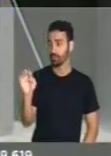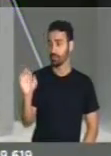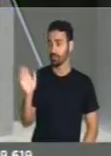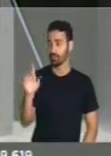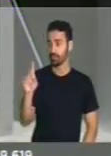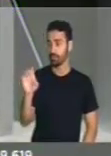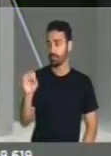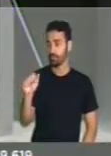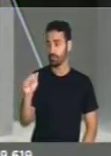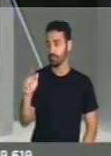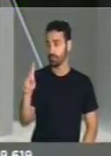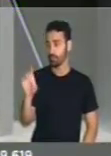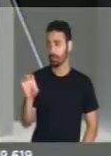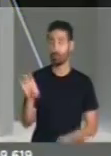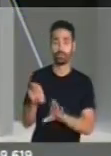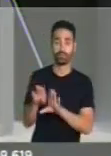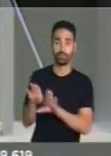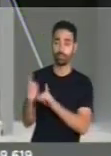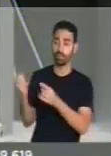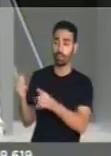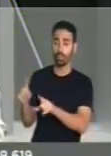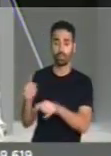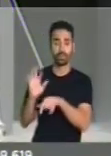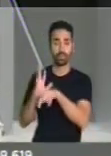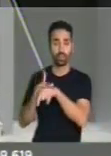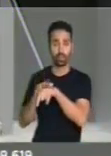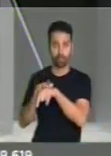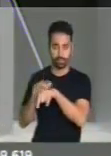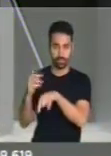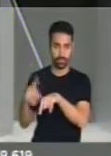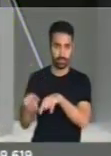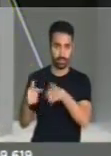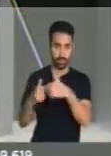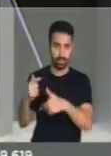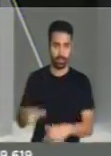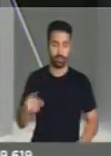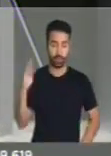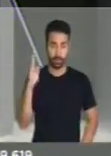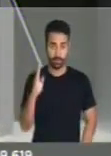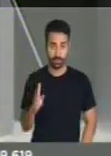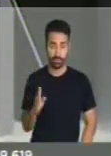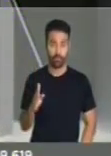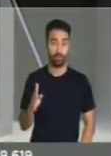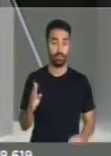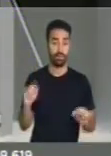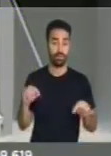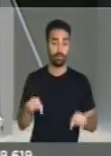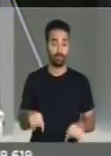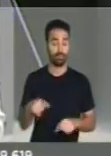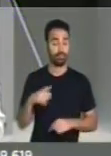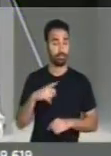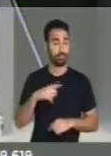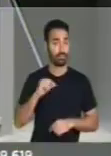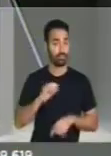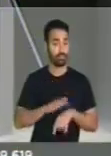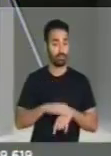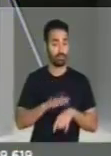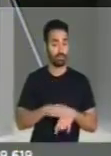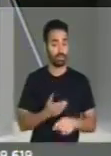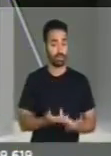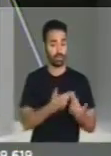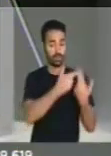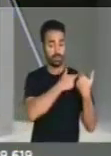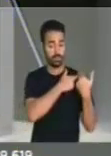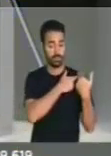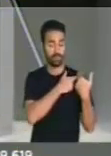e também de endemia neste país. E esta casa tem por dever, pela